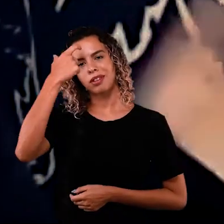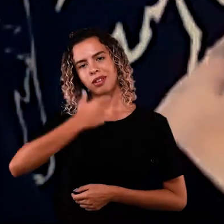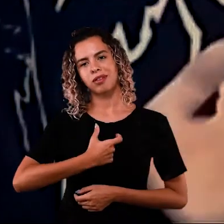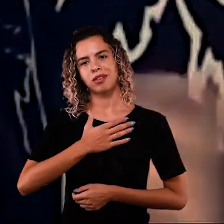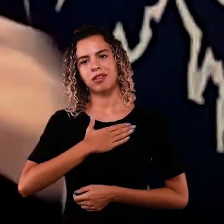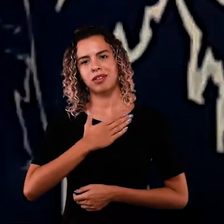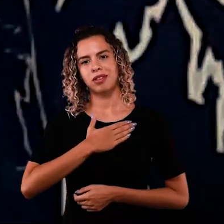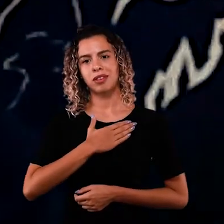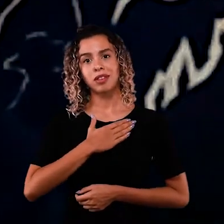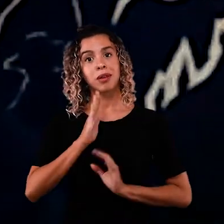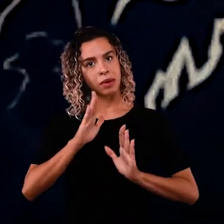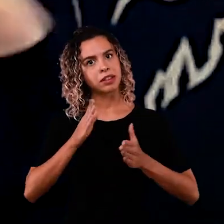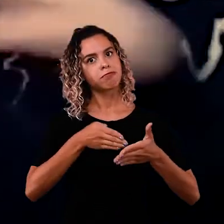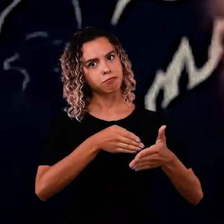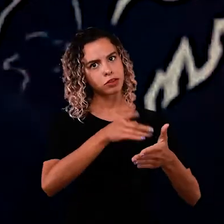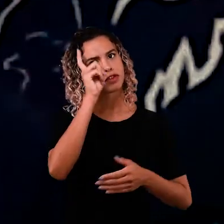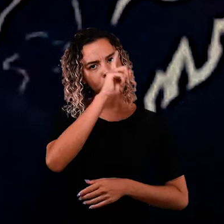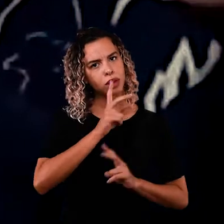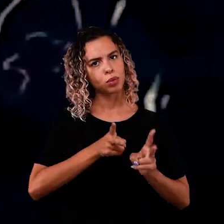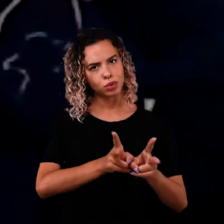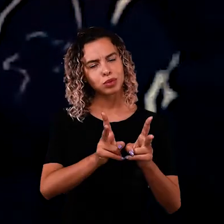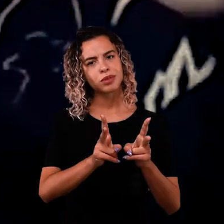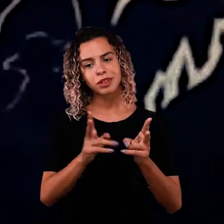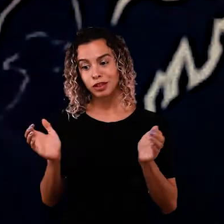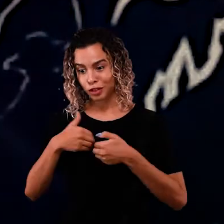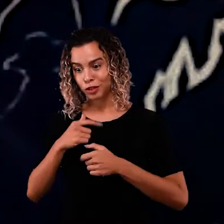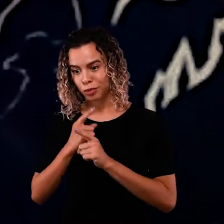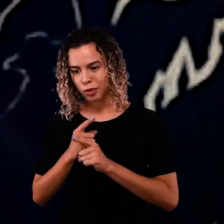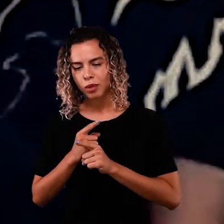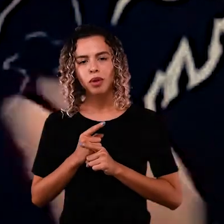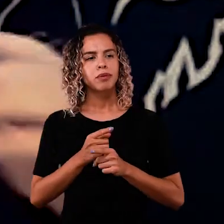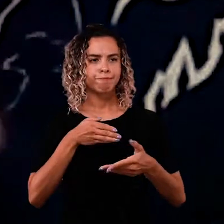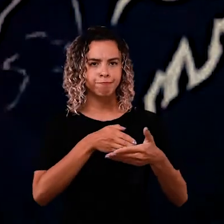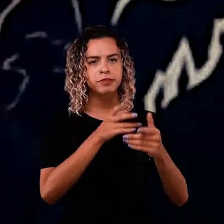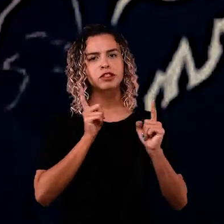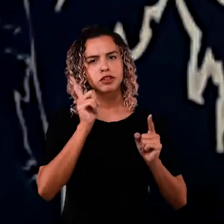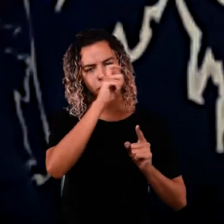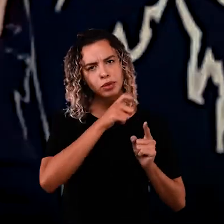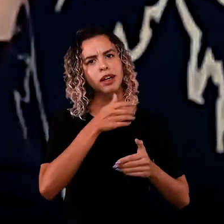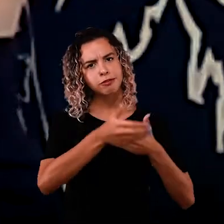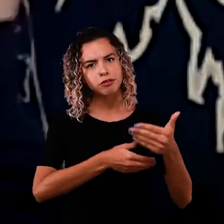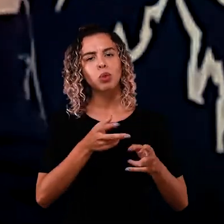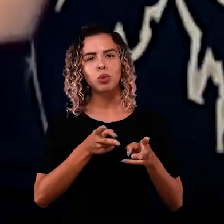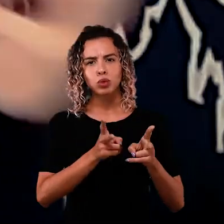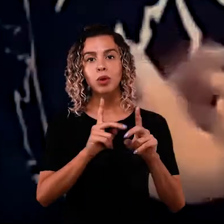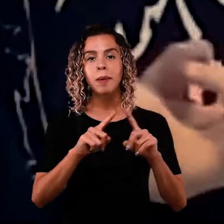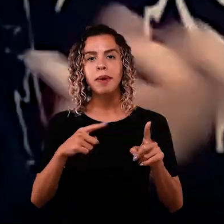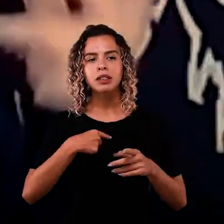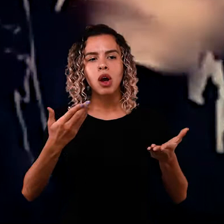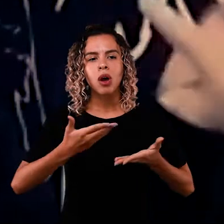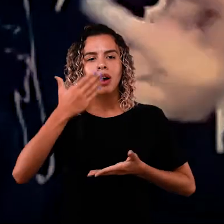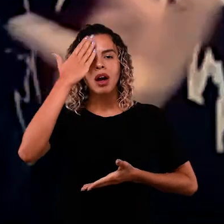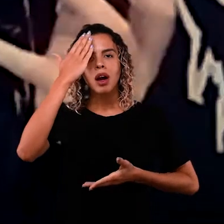se compreender melhor, né? Mas as dificuldades continuam, não somem depois do diagnóstico, mas o sentido de você